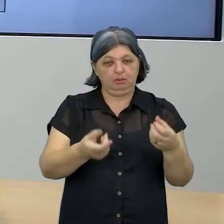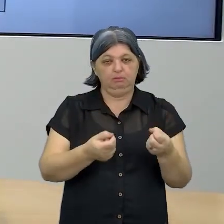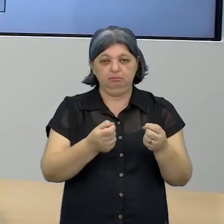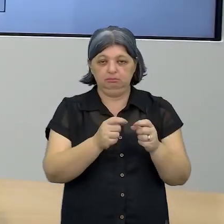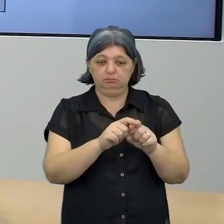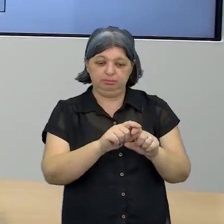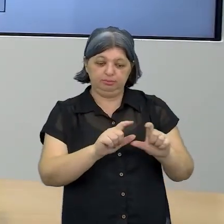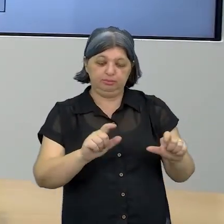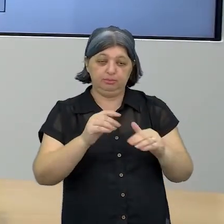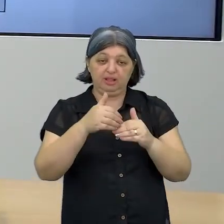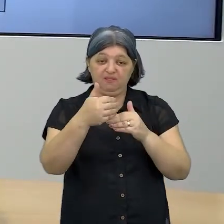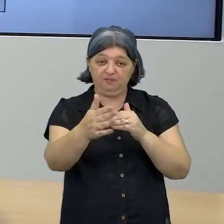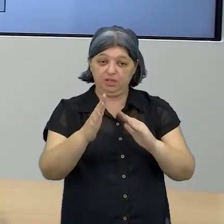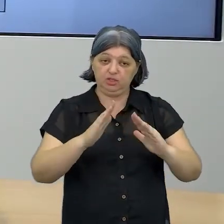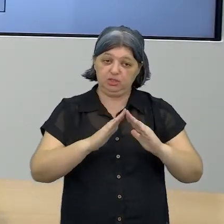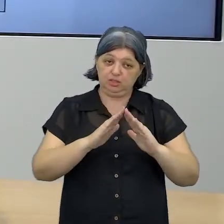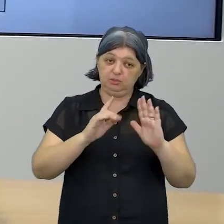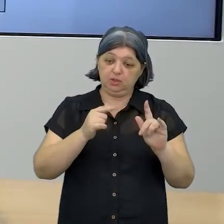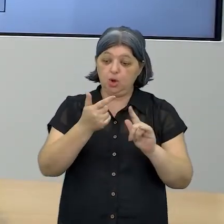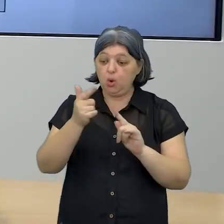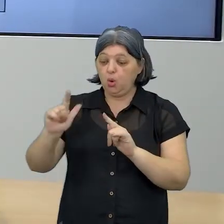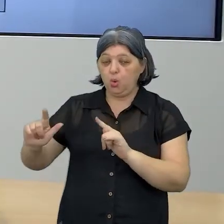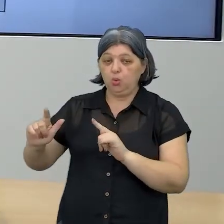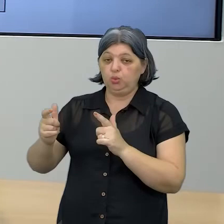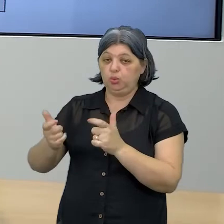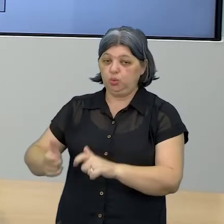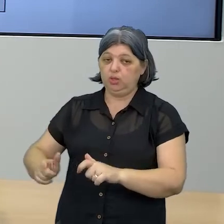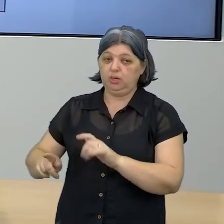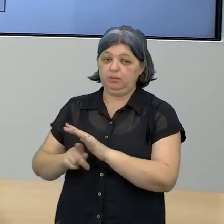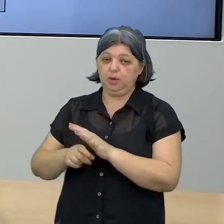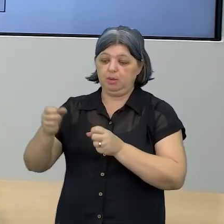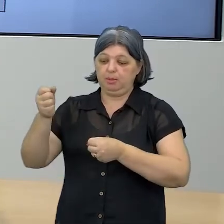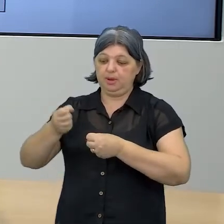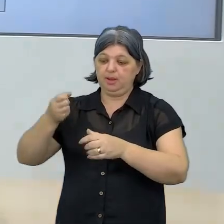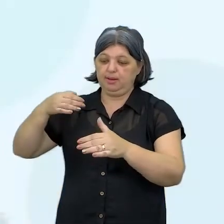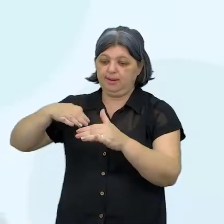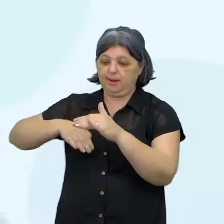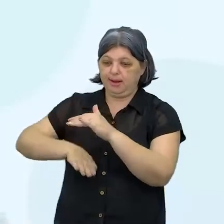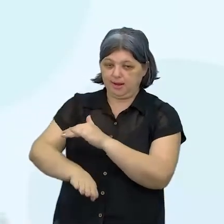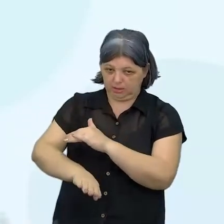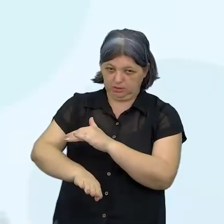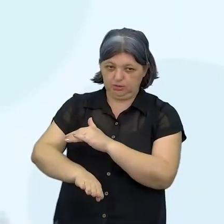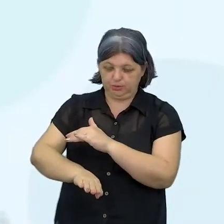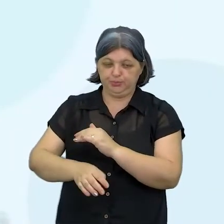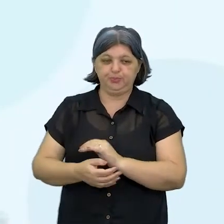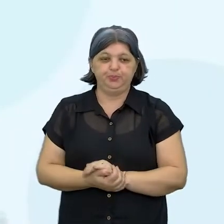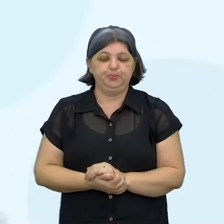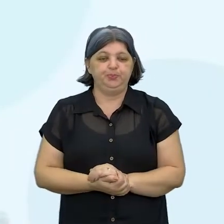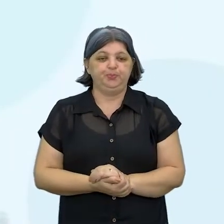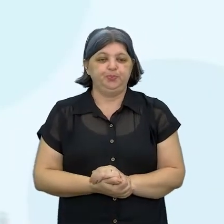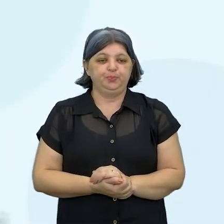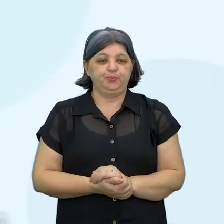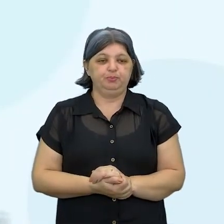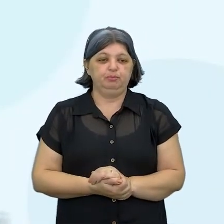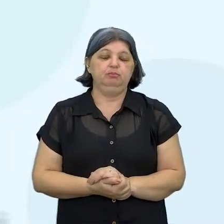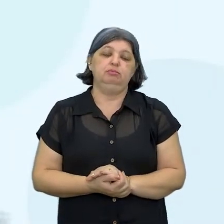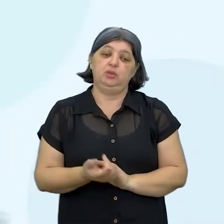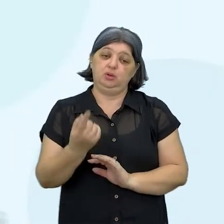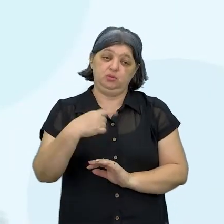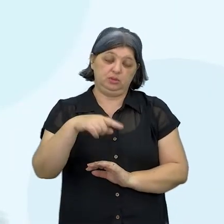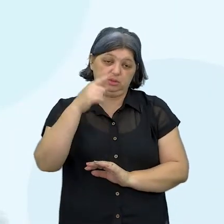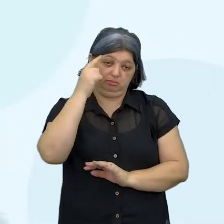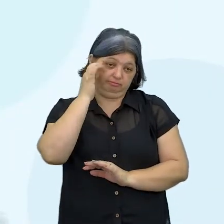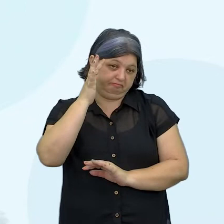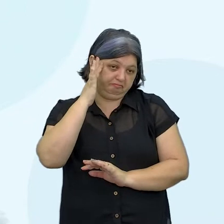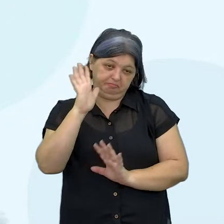eu deixo outro espaço para garagem porque eu só vou ter um veículo, certo? E aí vocês que soltem sua